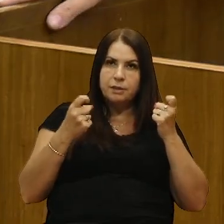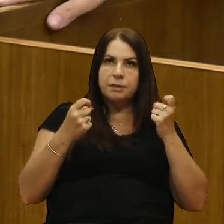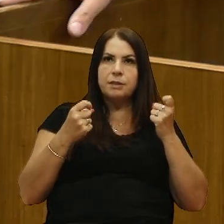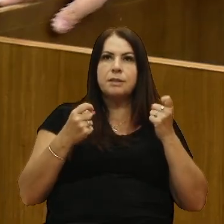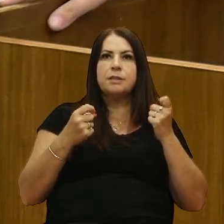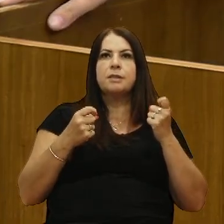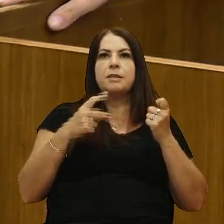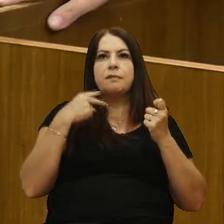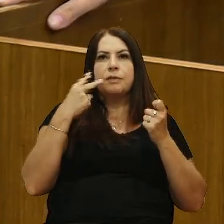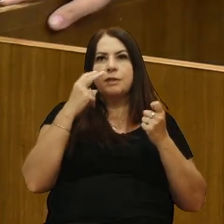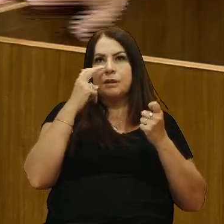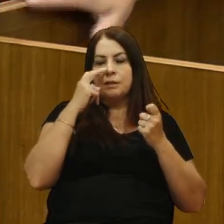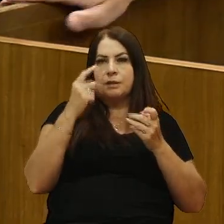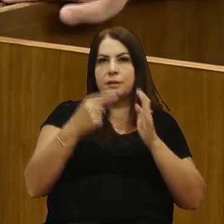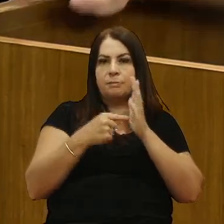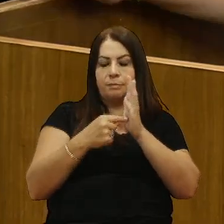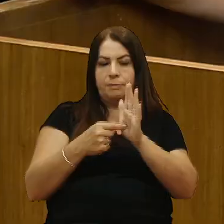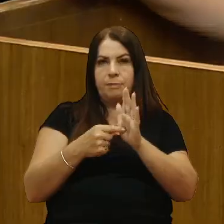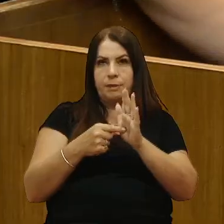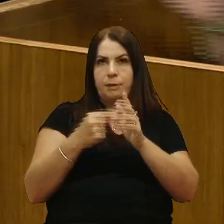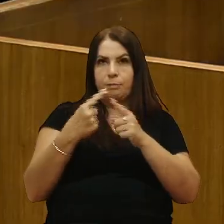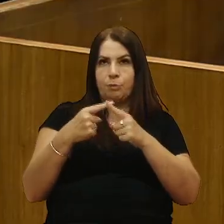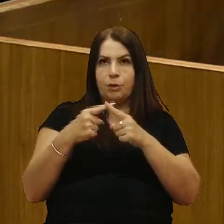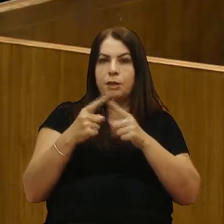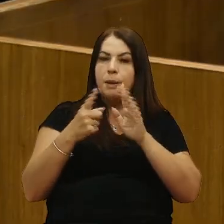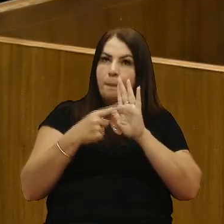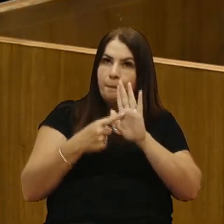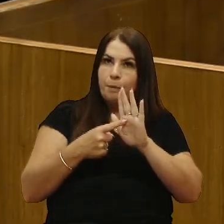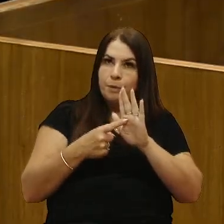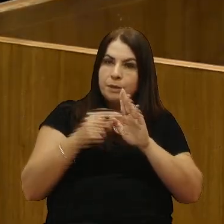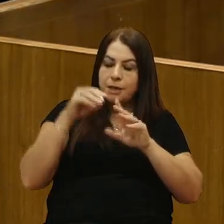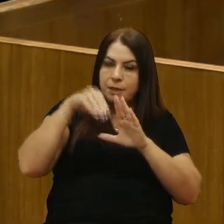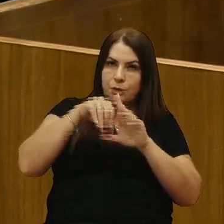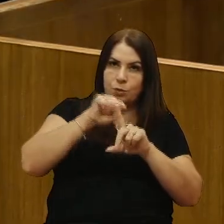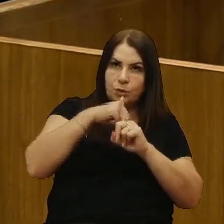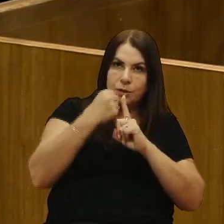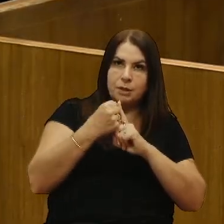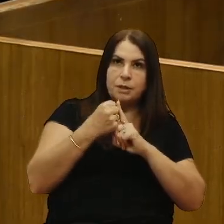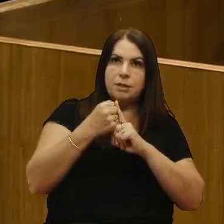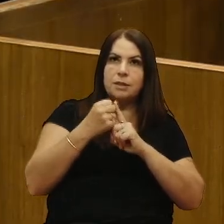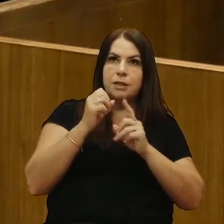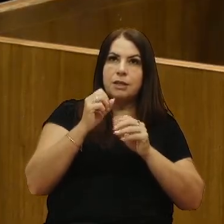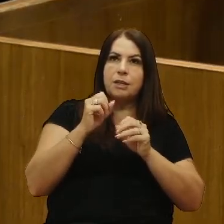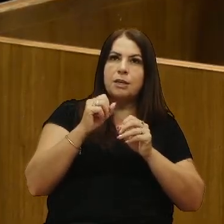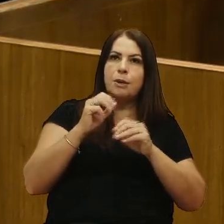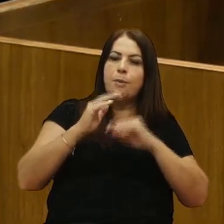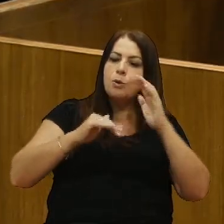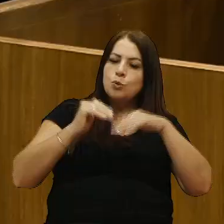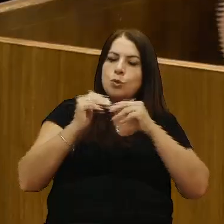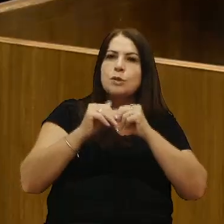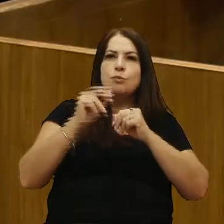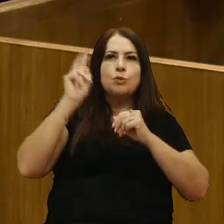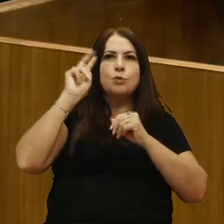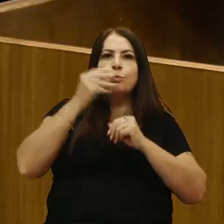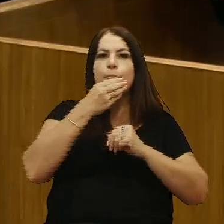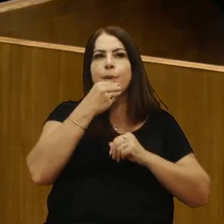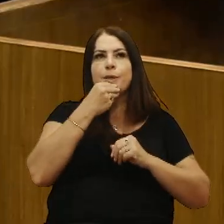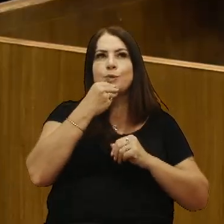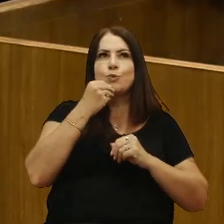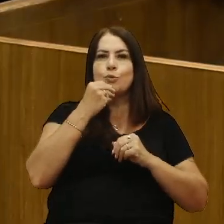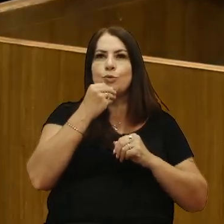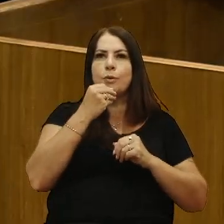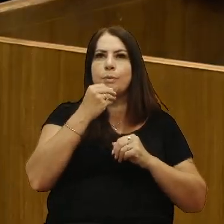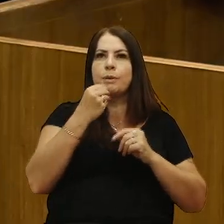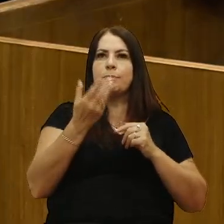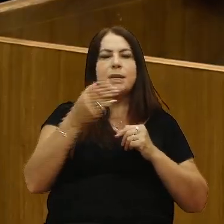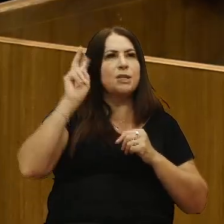elogiei um texto que a senhora me apresentou, porque ele demonstra que na sociedade a gente tem uma construção histórica como se os homens, né, por uma